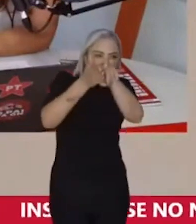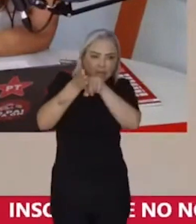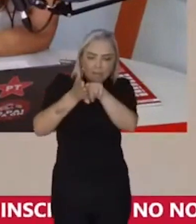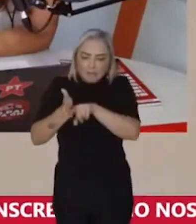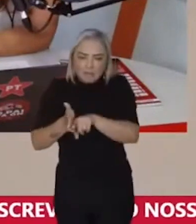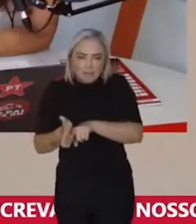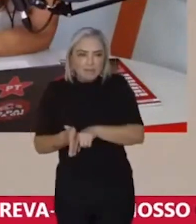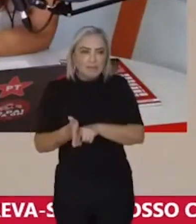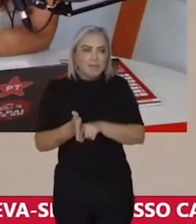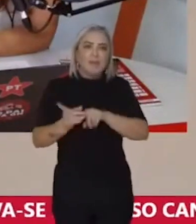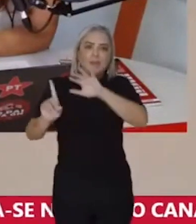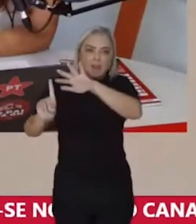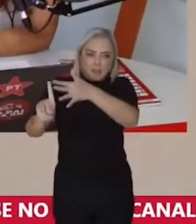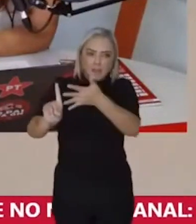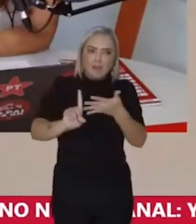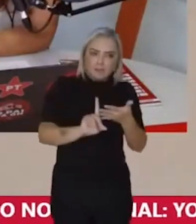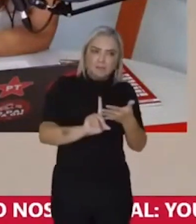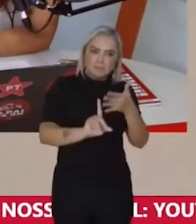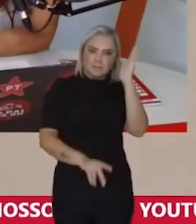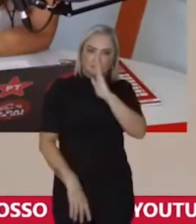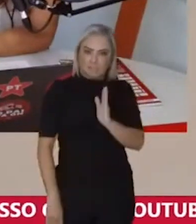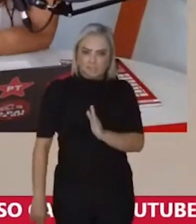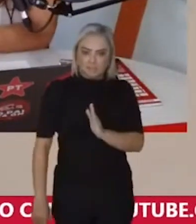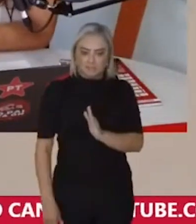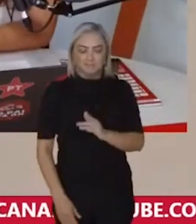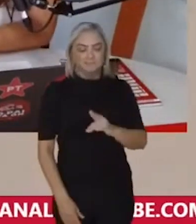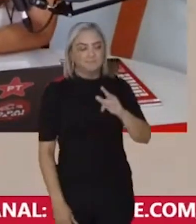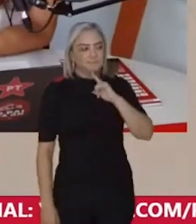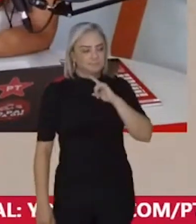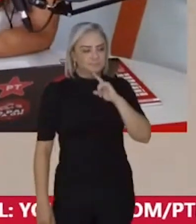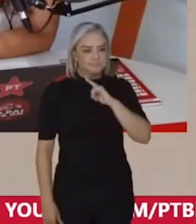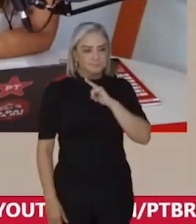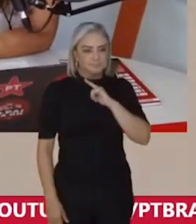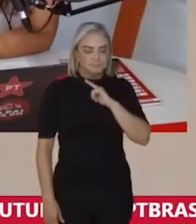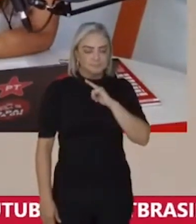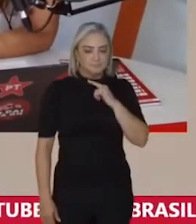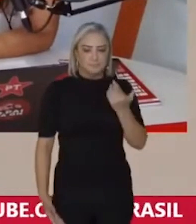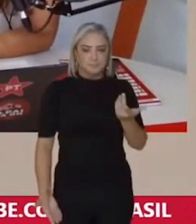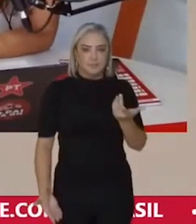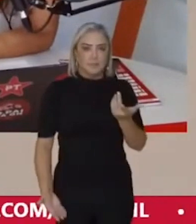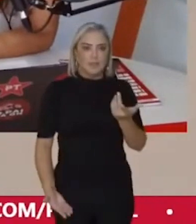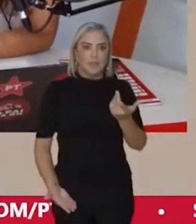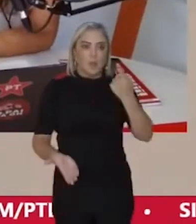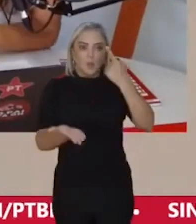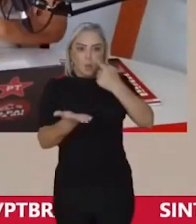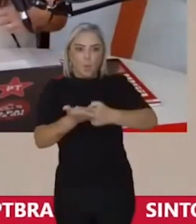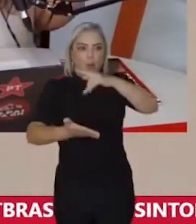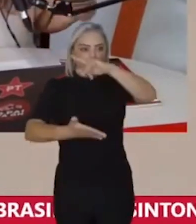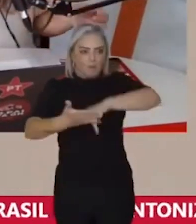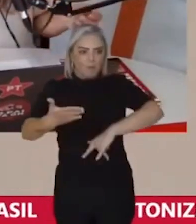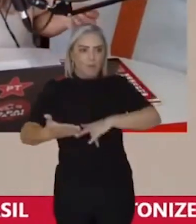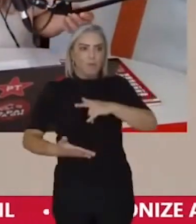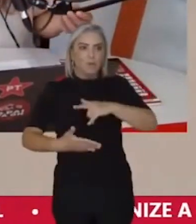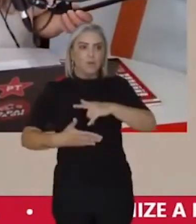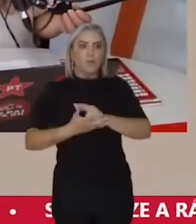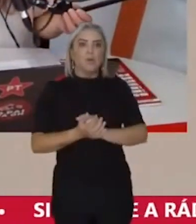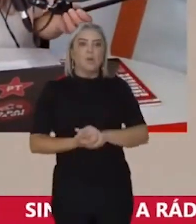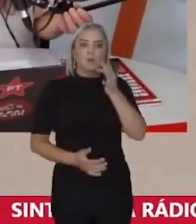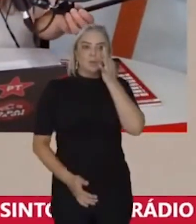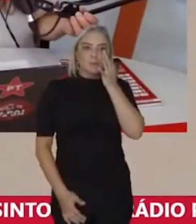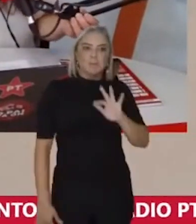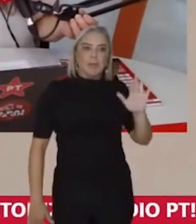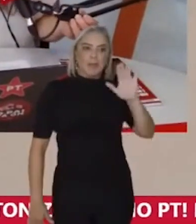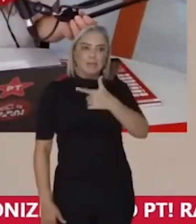feitas elogiando o Brasil, né? Quando teve o Acordo de Paris, em 2015, outro artigo